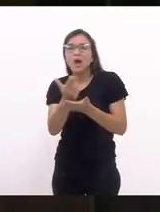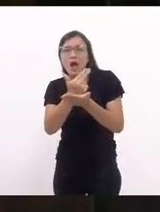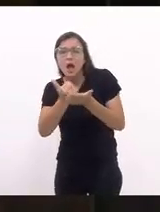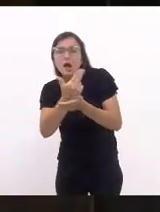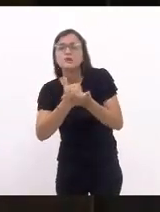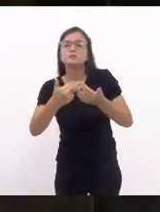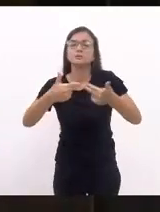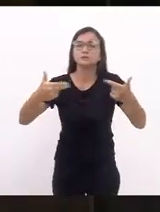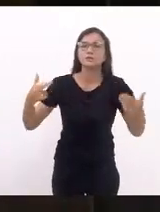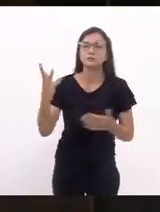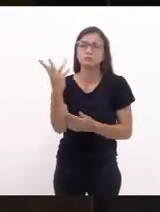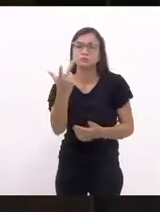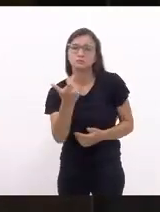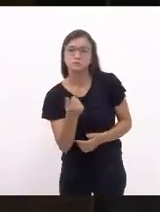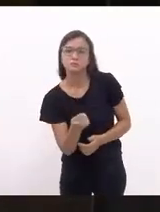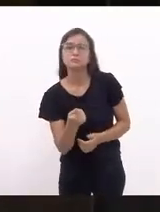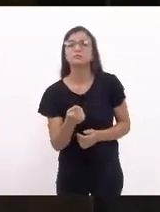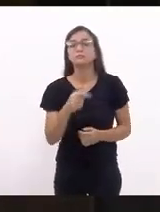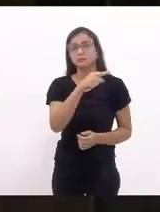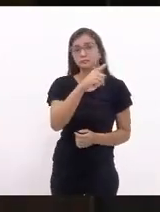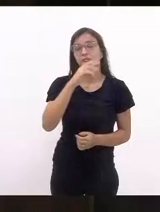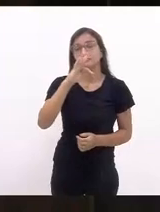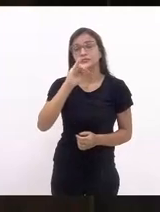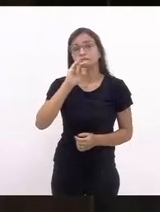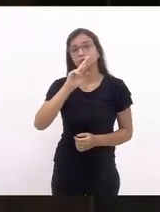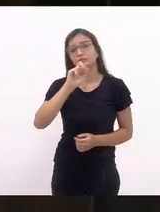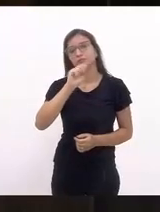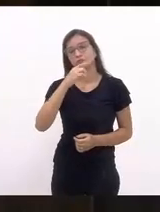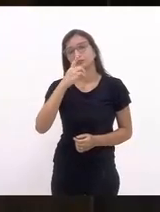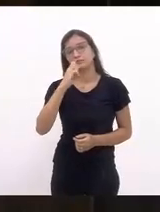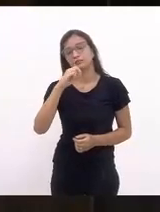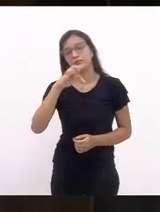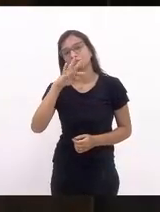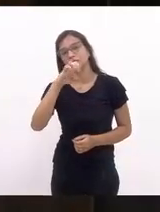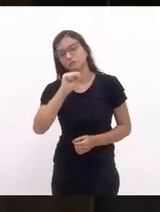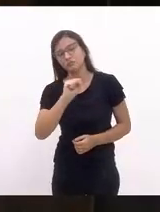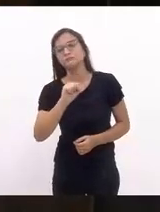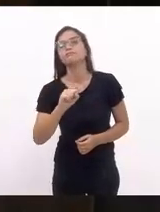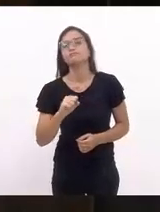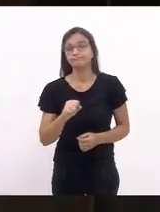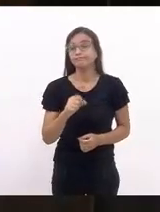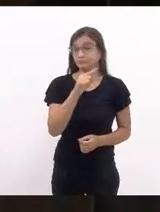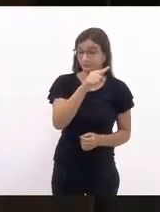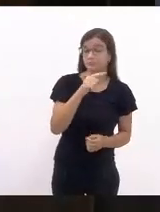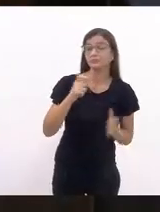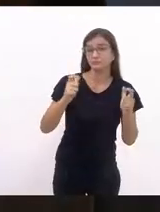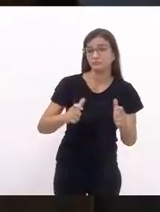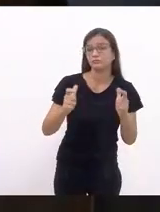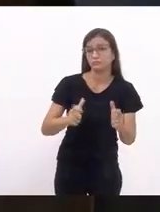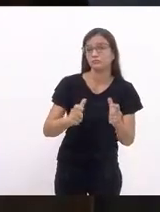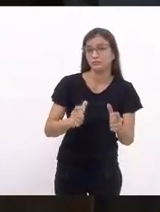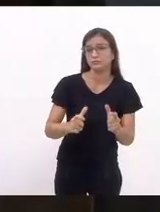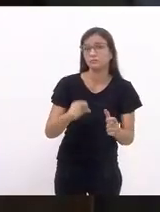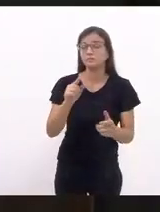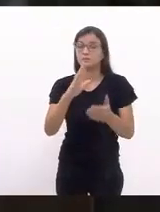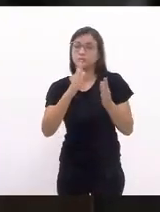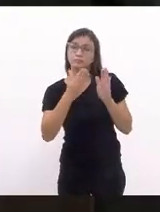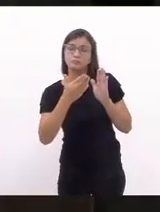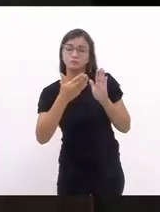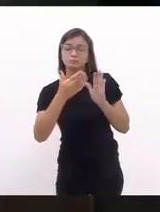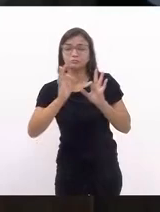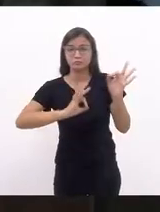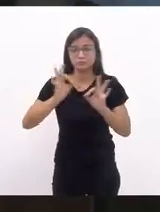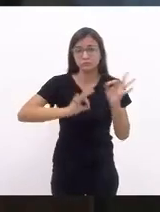originais do Palácio Tiradentes projeto oficina escola de restauro e Conservação do Palácio Tiradentes projeto editorial